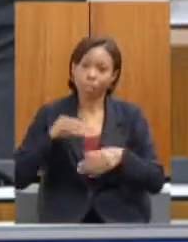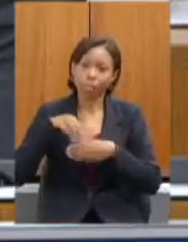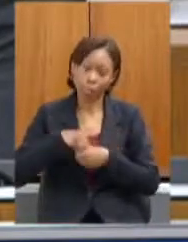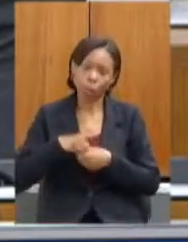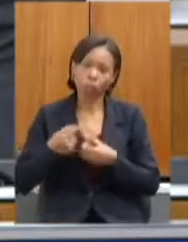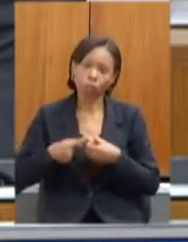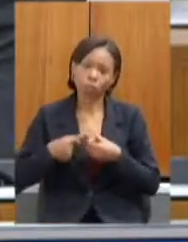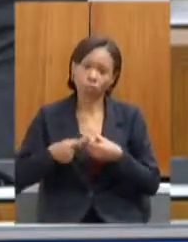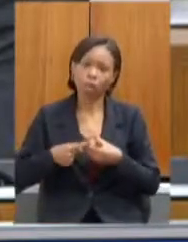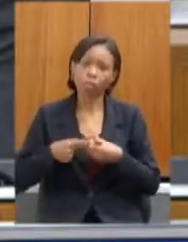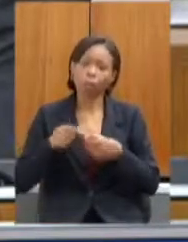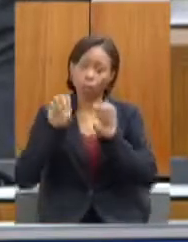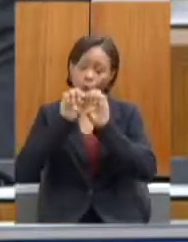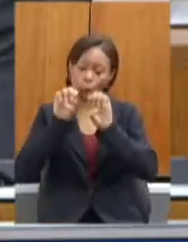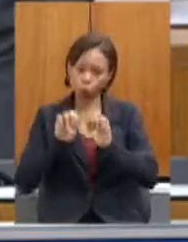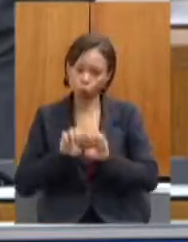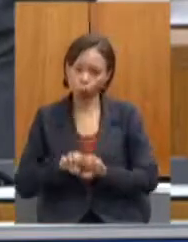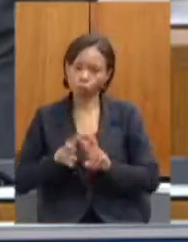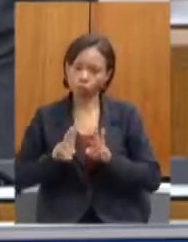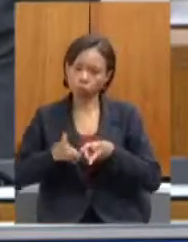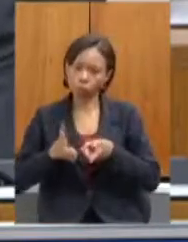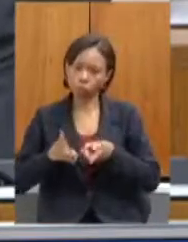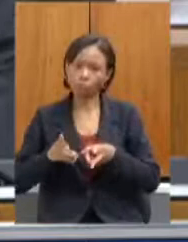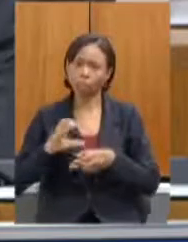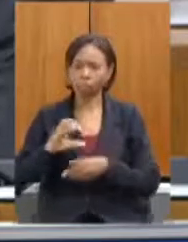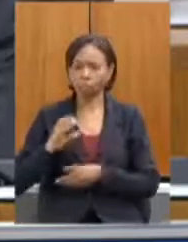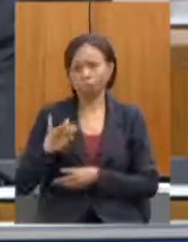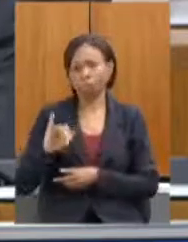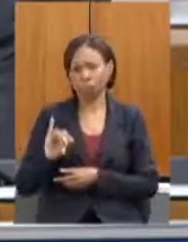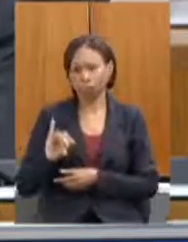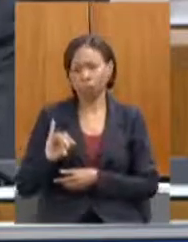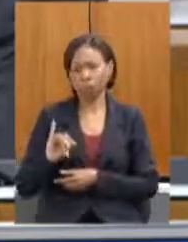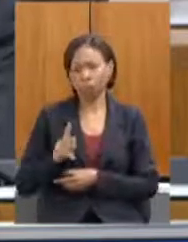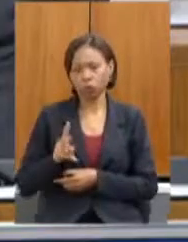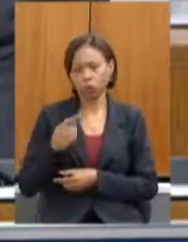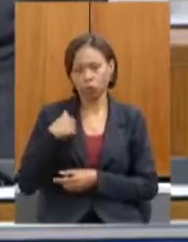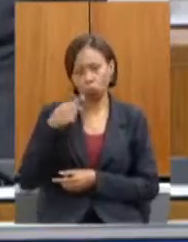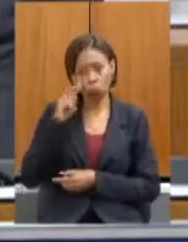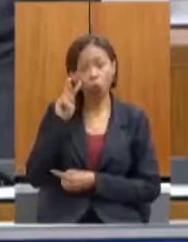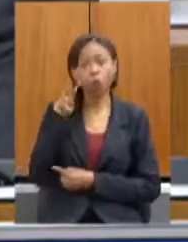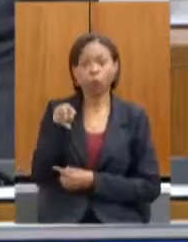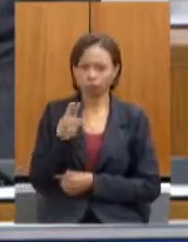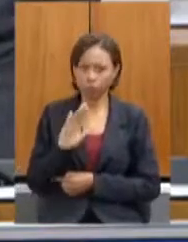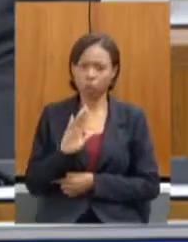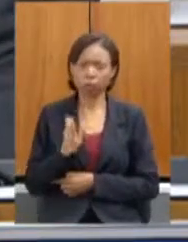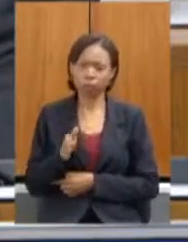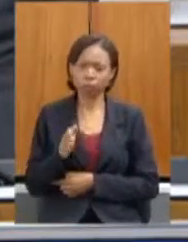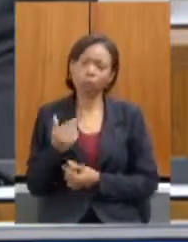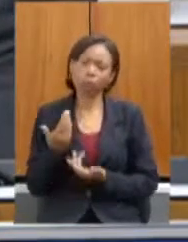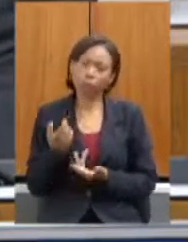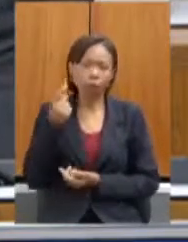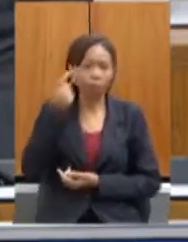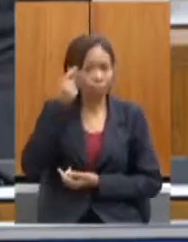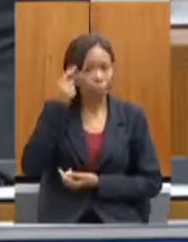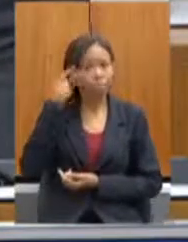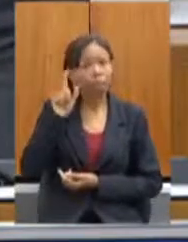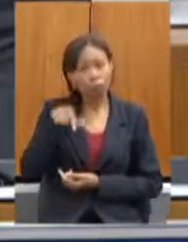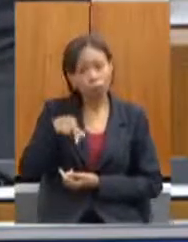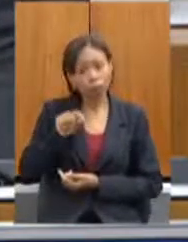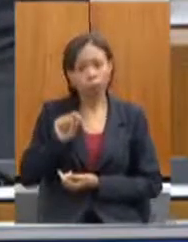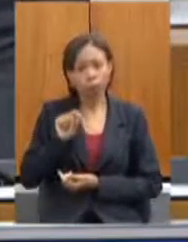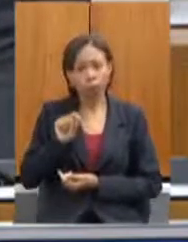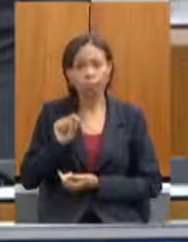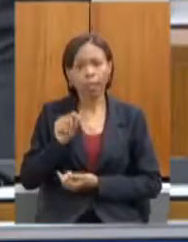a estrutura mantida de terapia intensiva igual eu tive o e verifiquem então A ideia é que todos nós